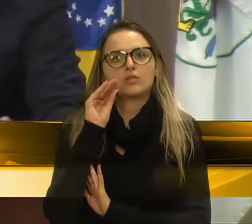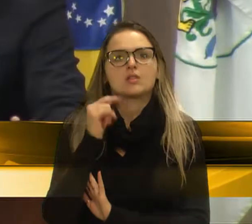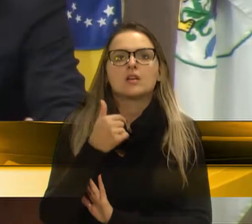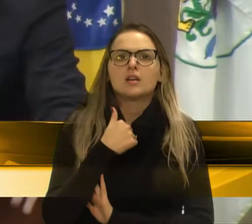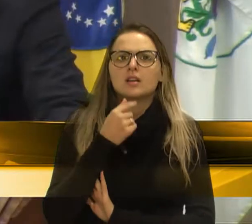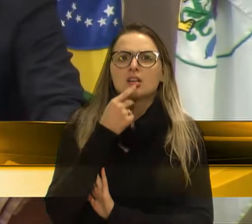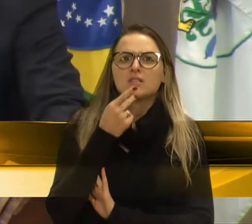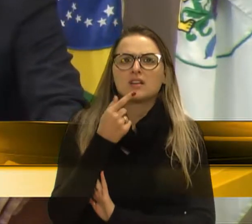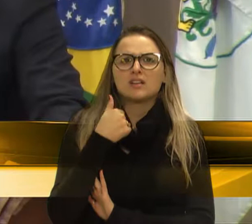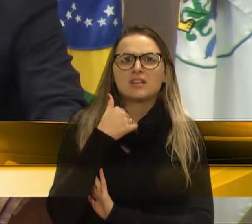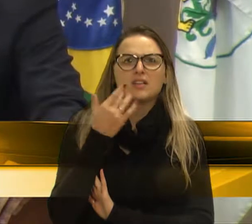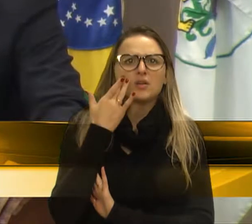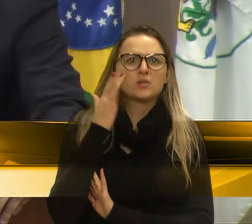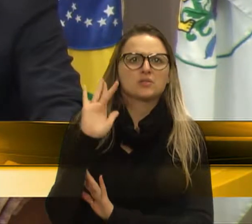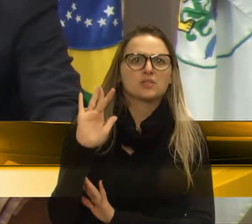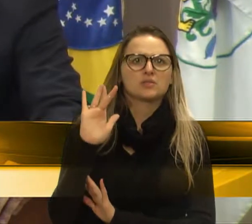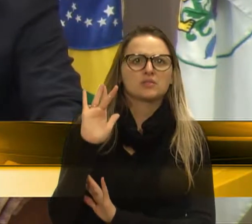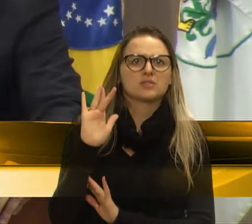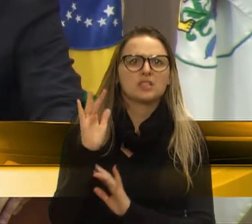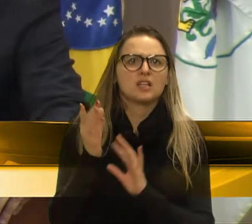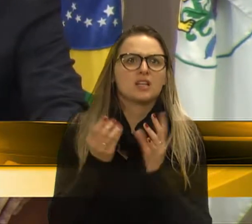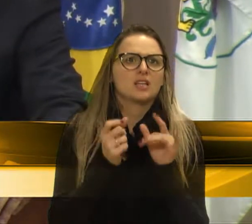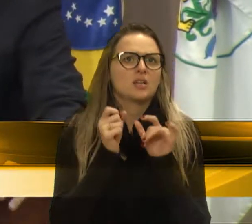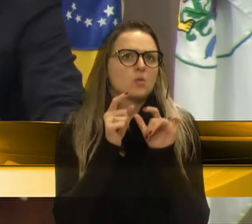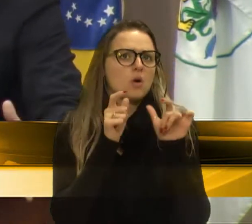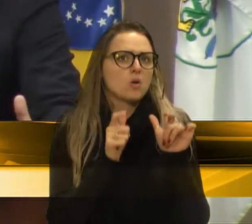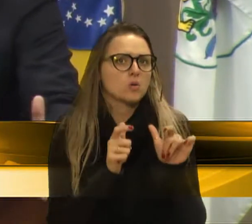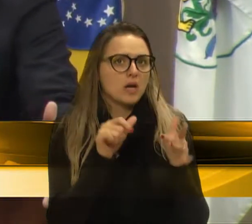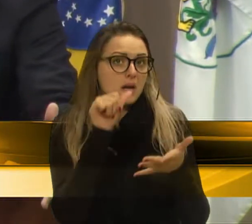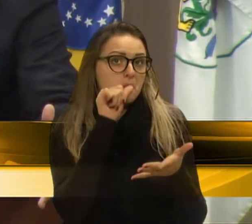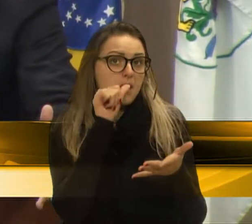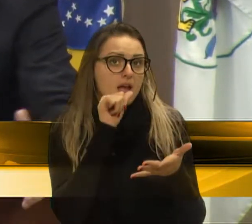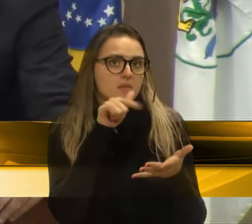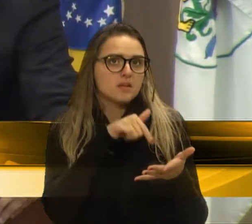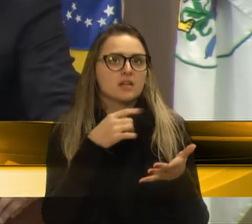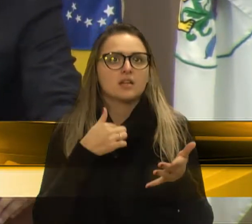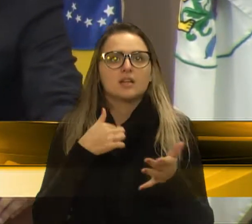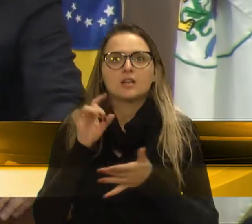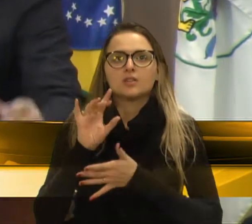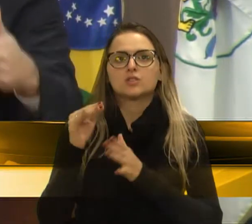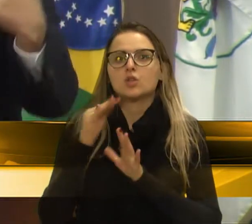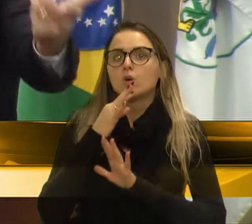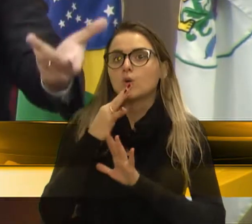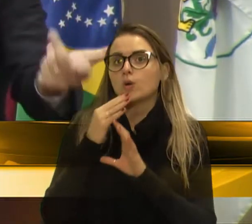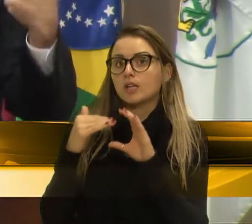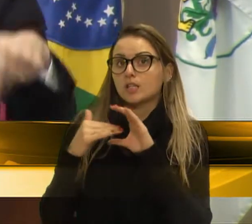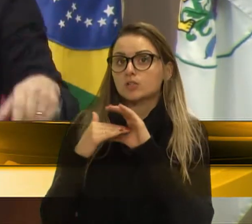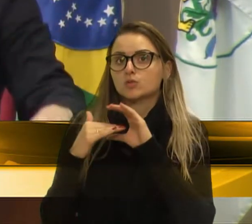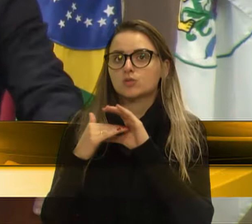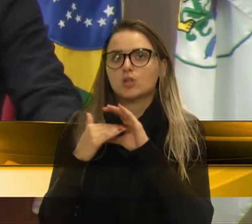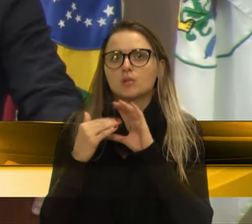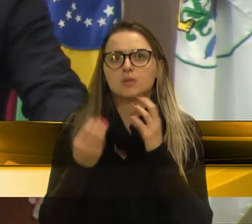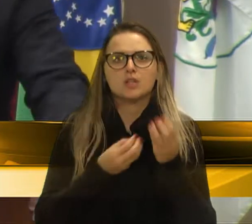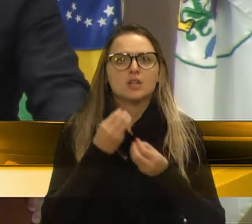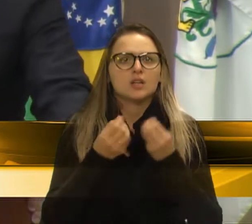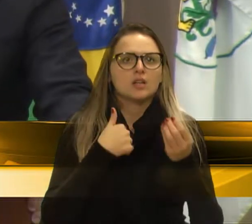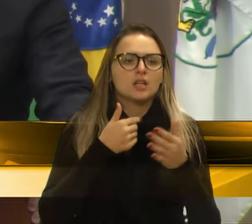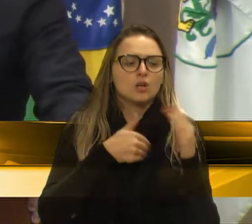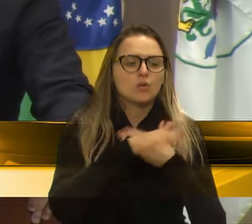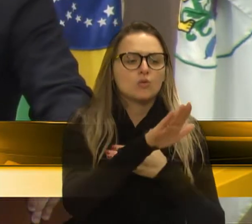confesso, eu não sei onde se faz happy hour aqui em Caxias. Eu só conheço o shopping. Aí, como eu só saía às 8, eu fui para o